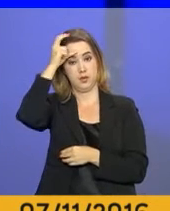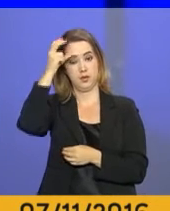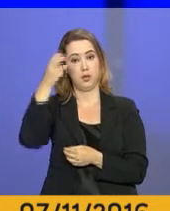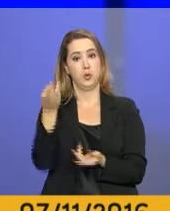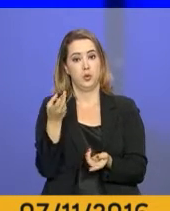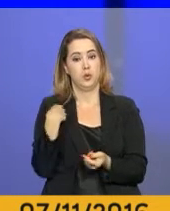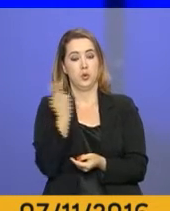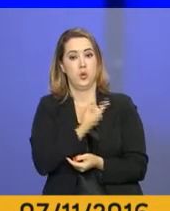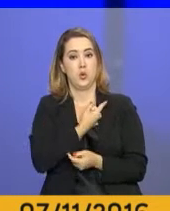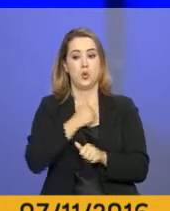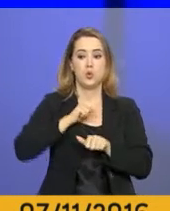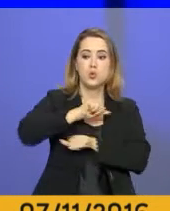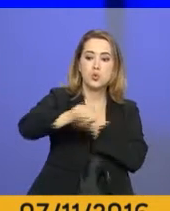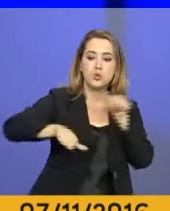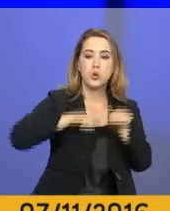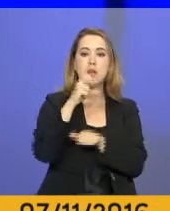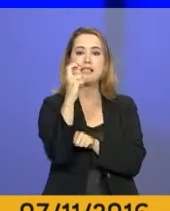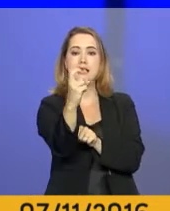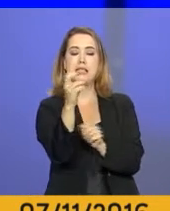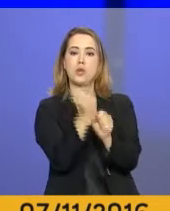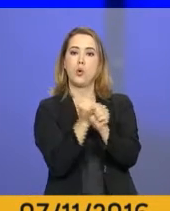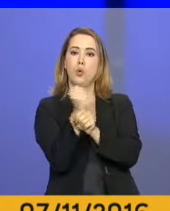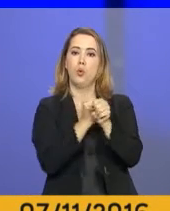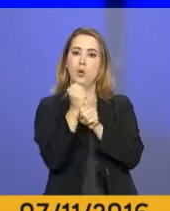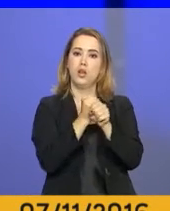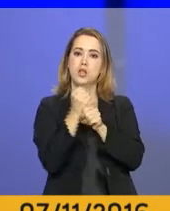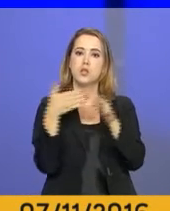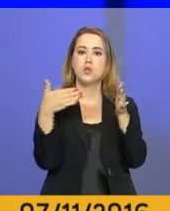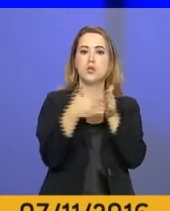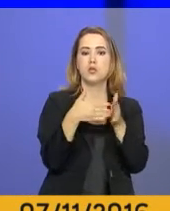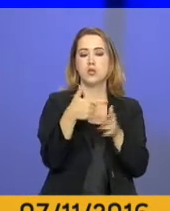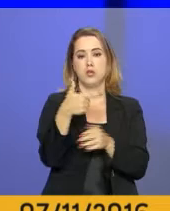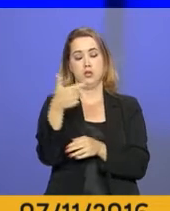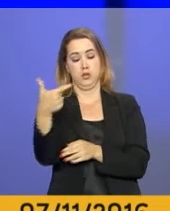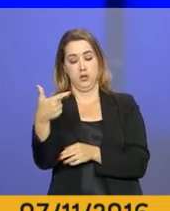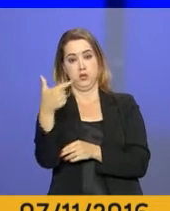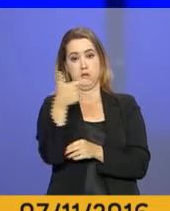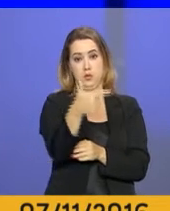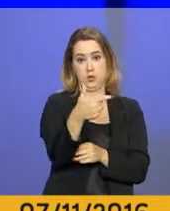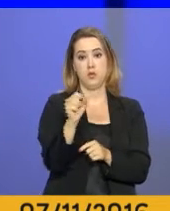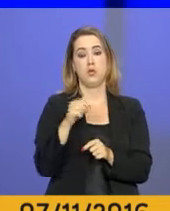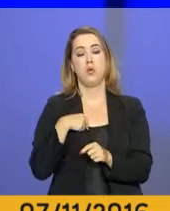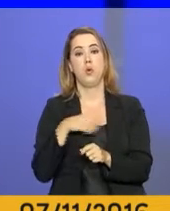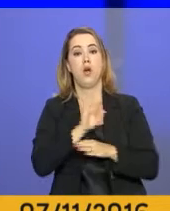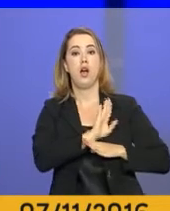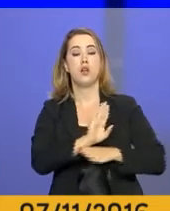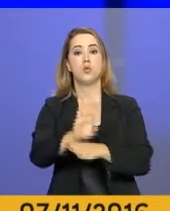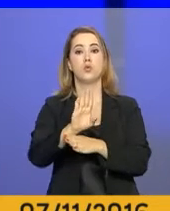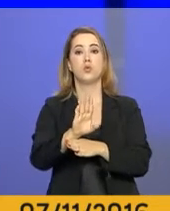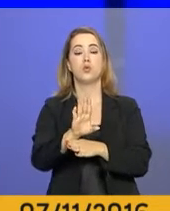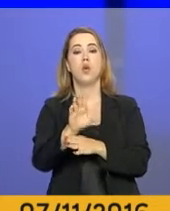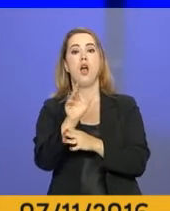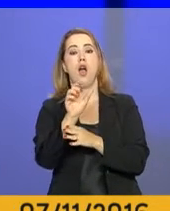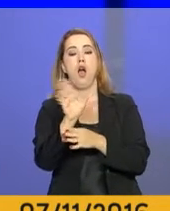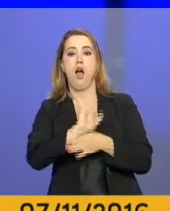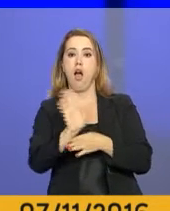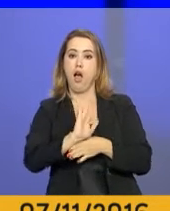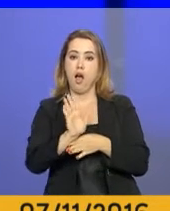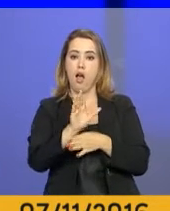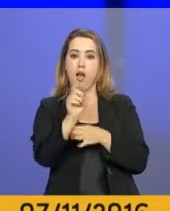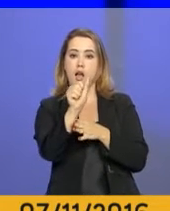iremos renovar por mais cinco anos até 2022 os benefícios da lei do audiovisual